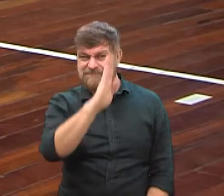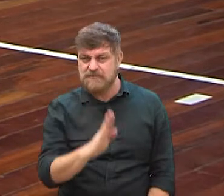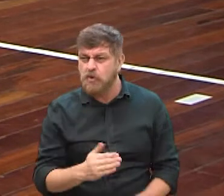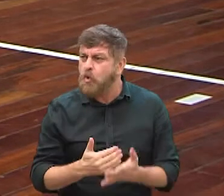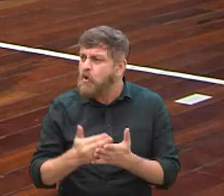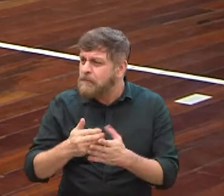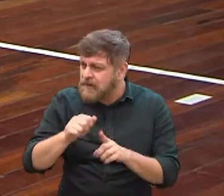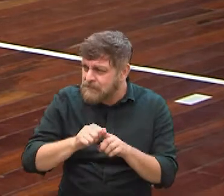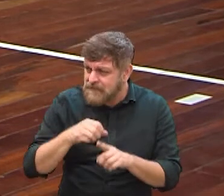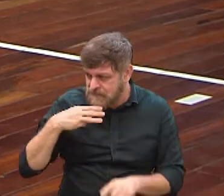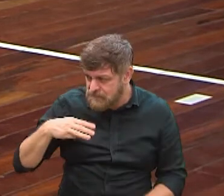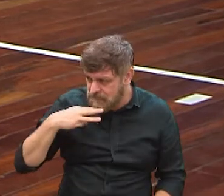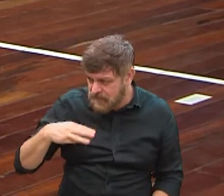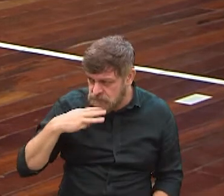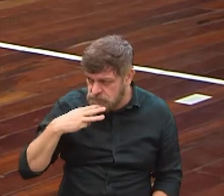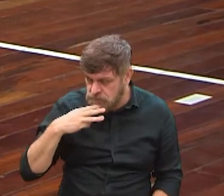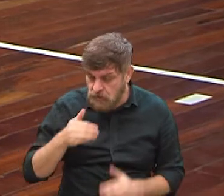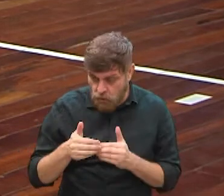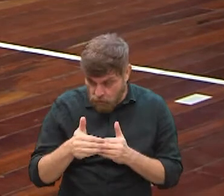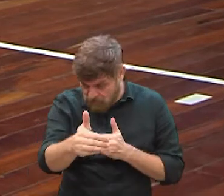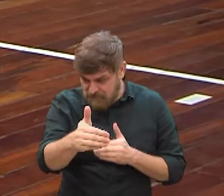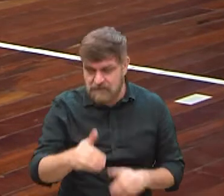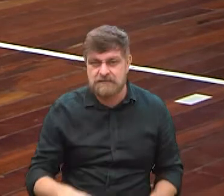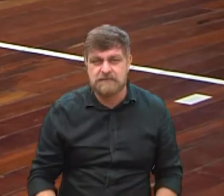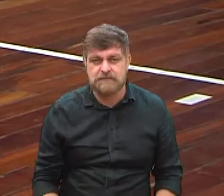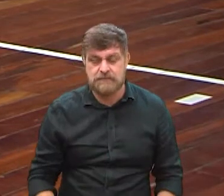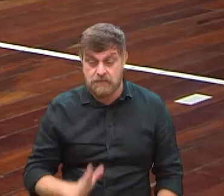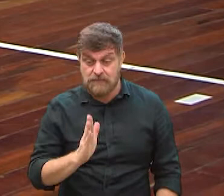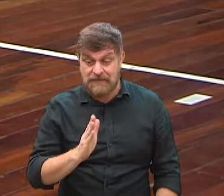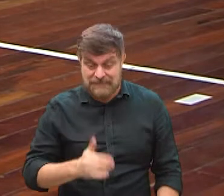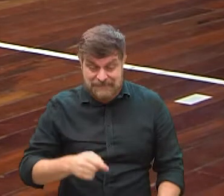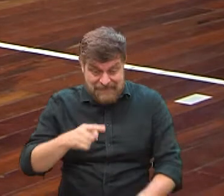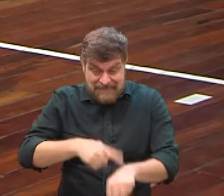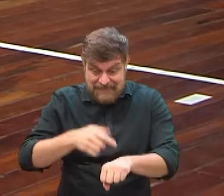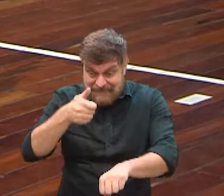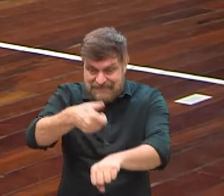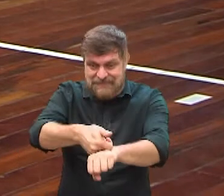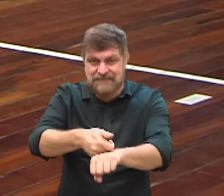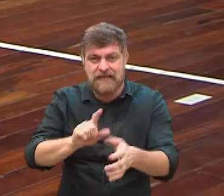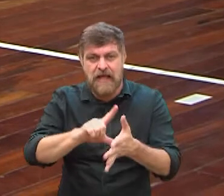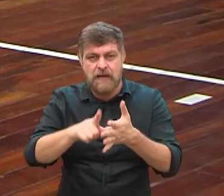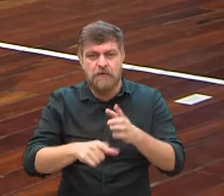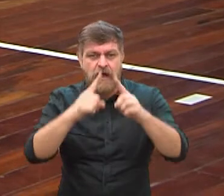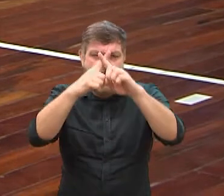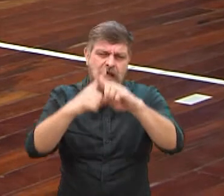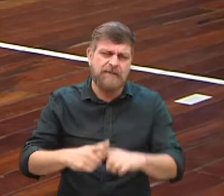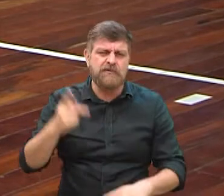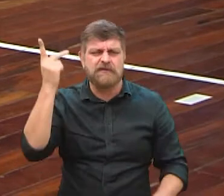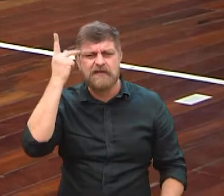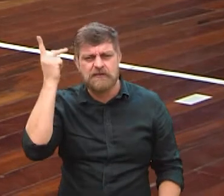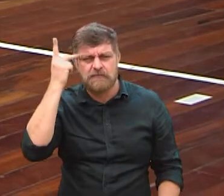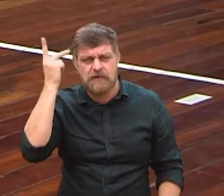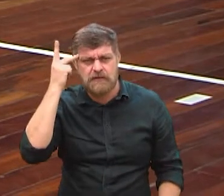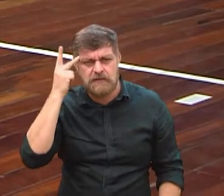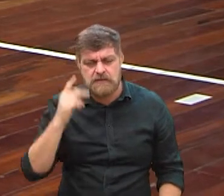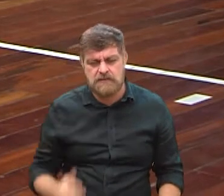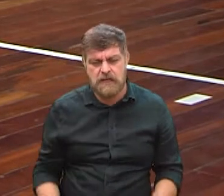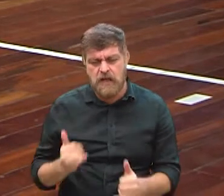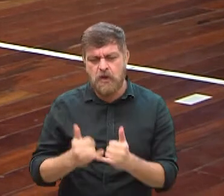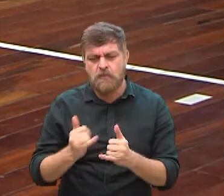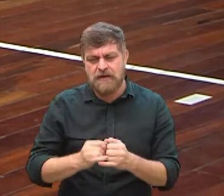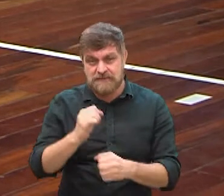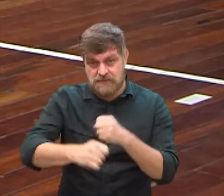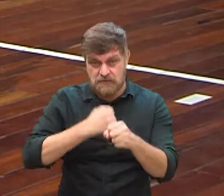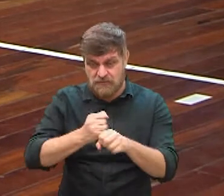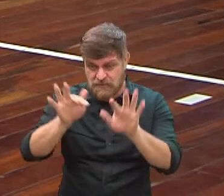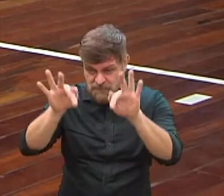mês de março, né? Que está para começar mês de março, então agora já está com a Liga Nacional, depois tem Campeonato Paulista mais para o fim do ano,